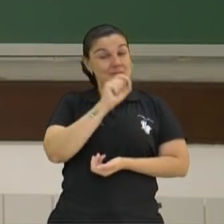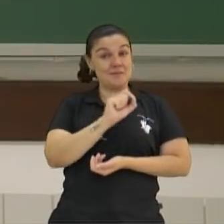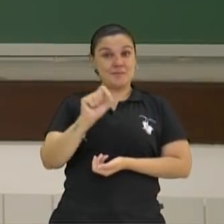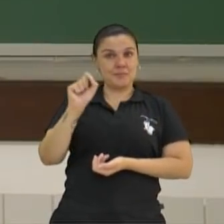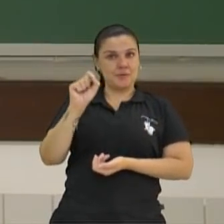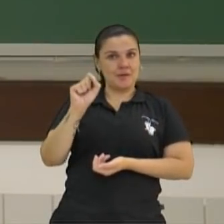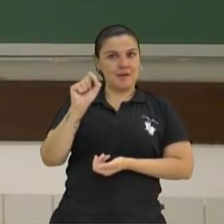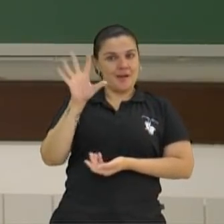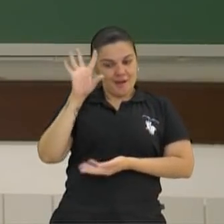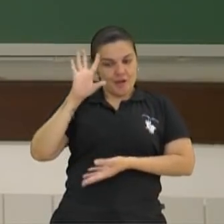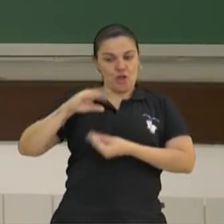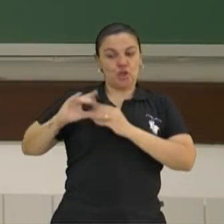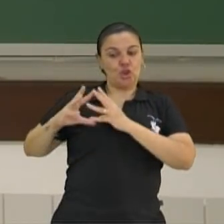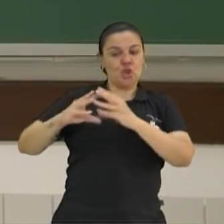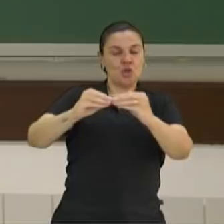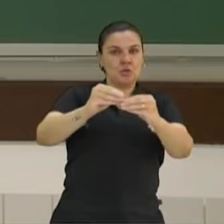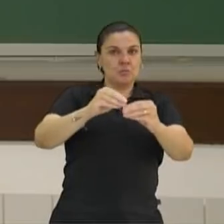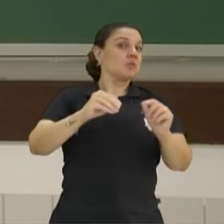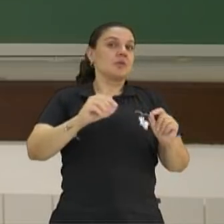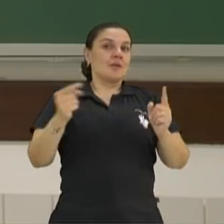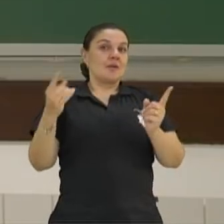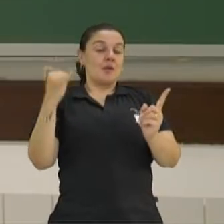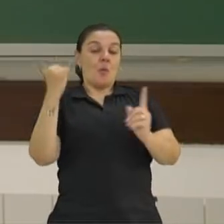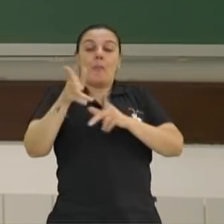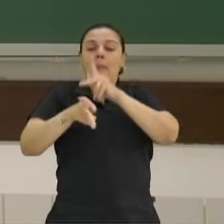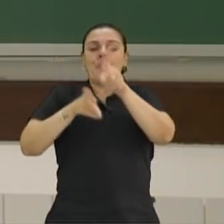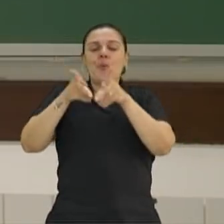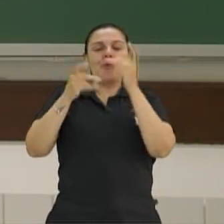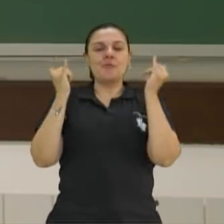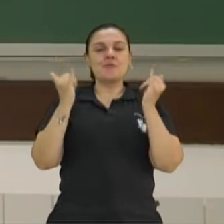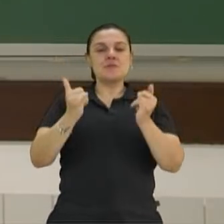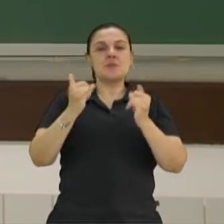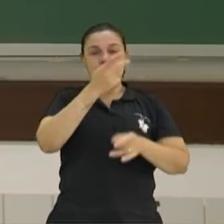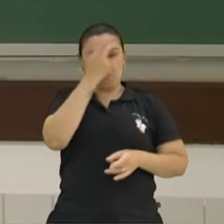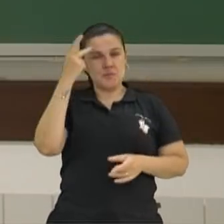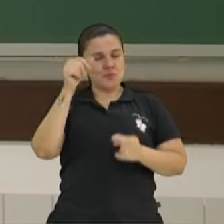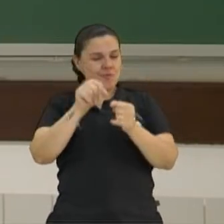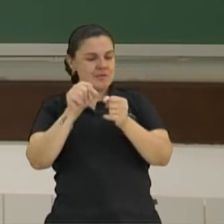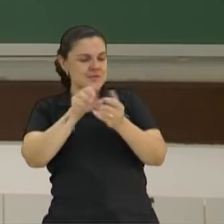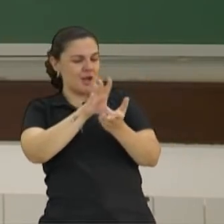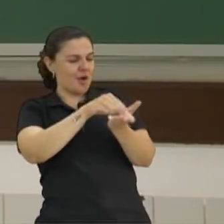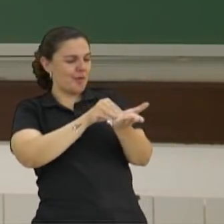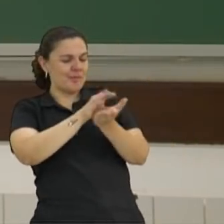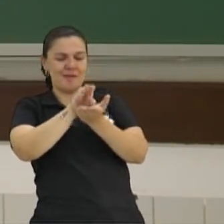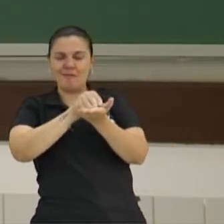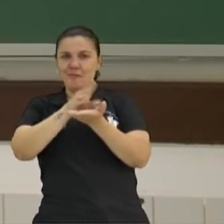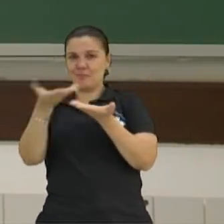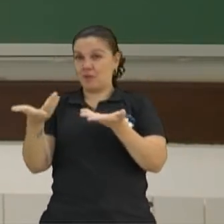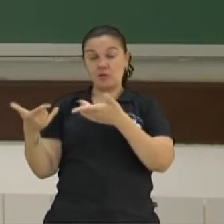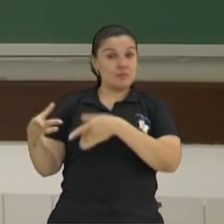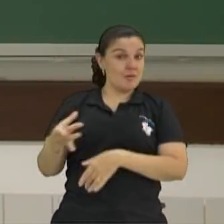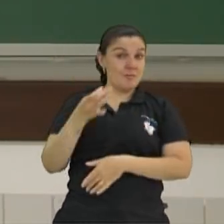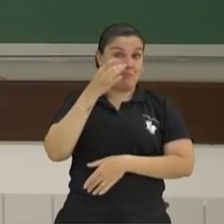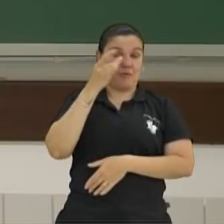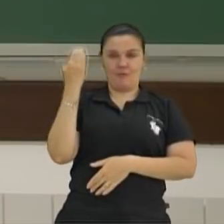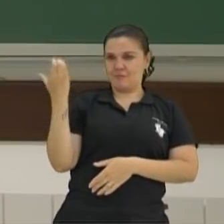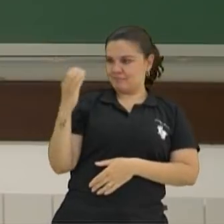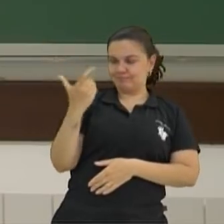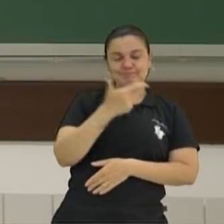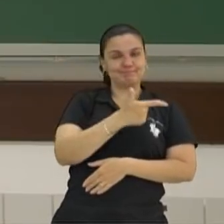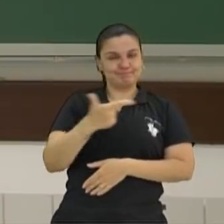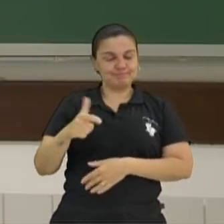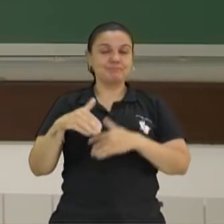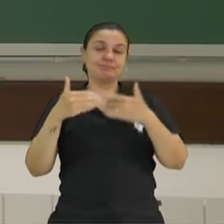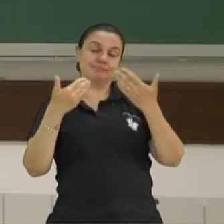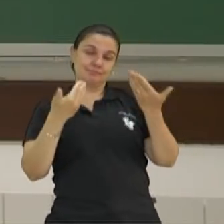o senso comum ele está baseado no popular, as pessoas faziam e outras faziam sem uma comprovação efetiva. E